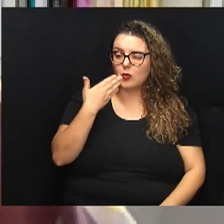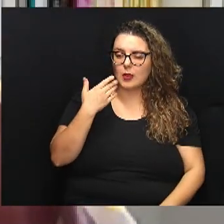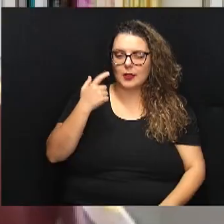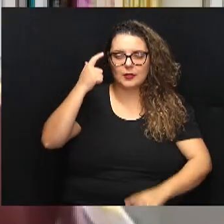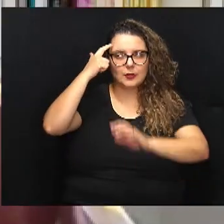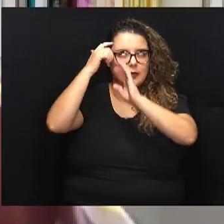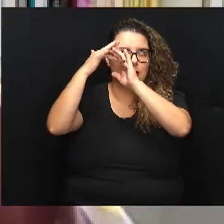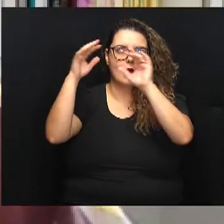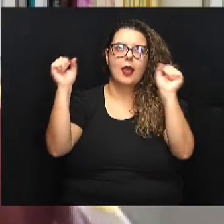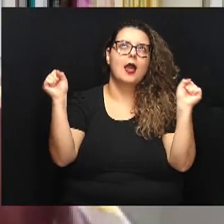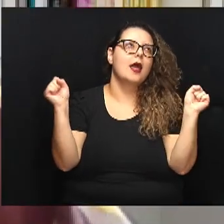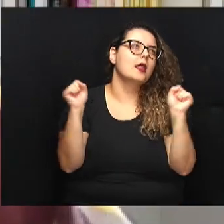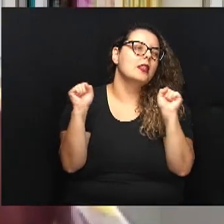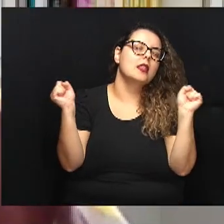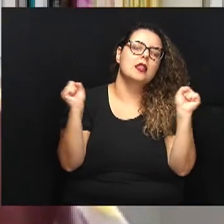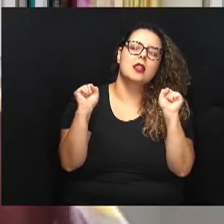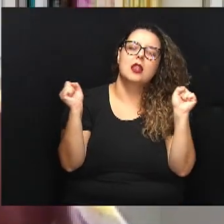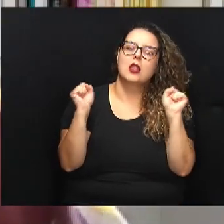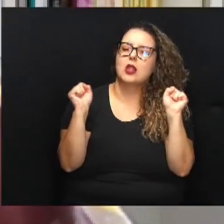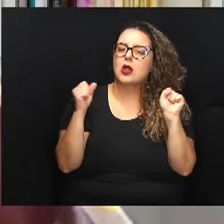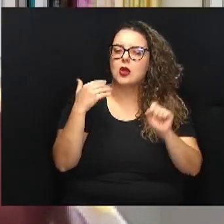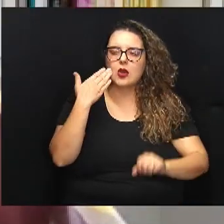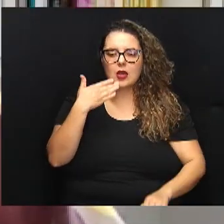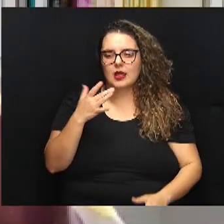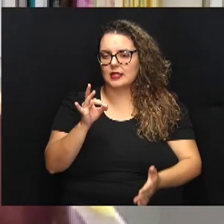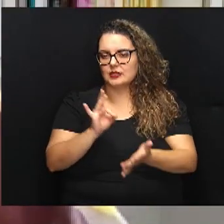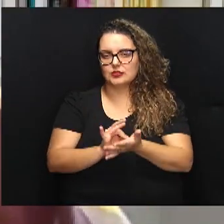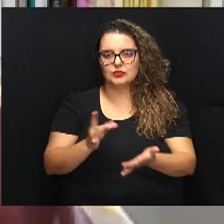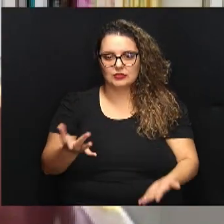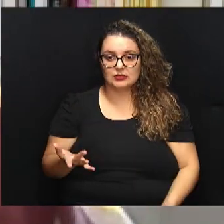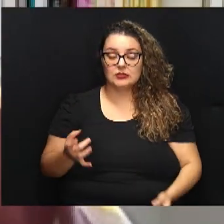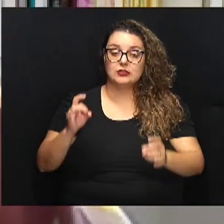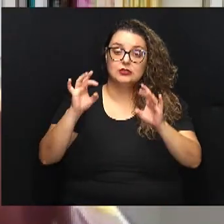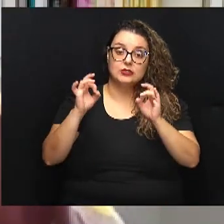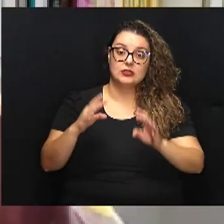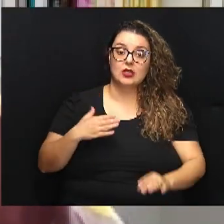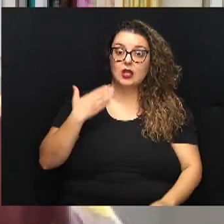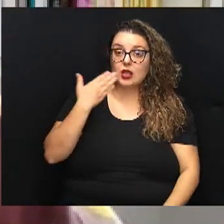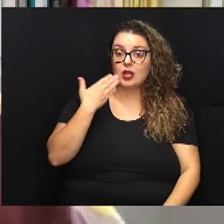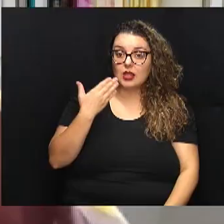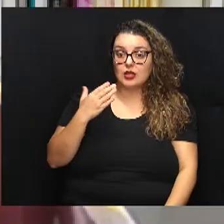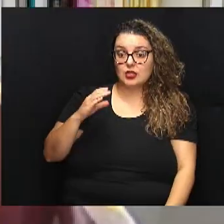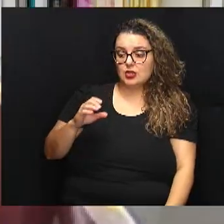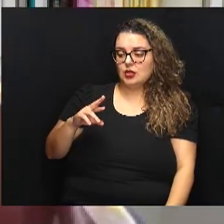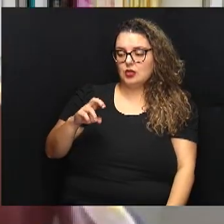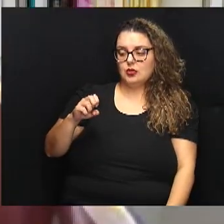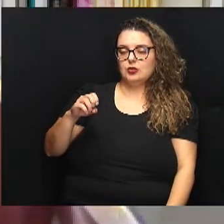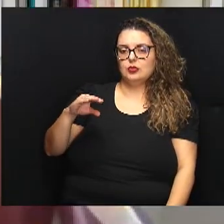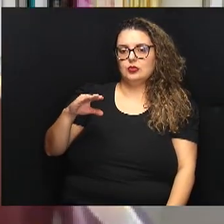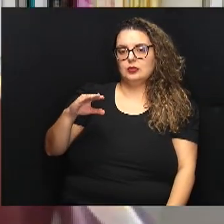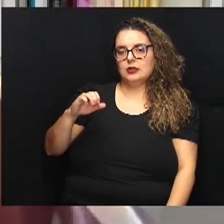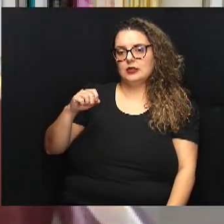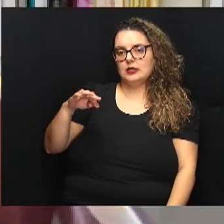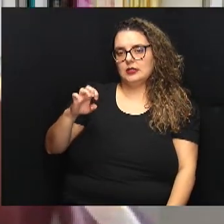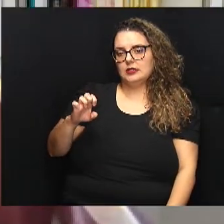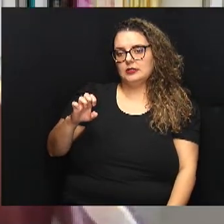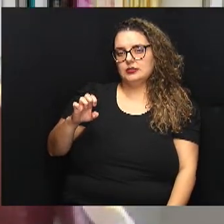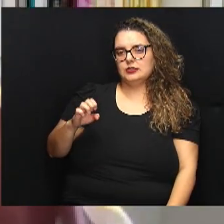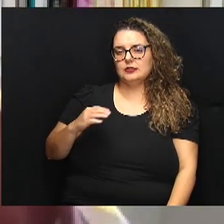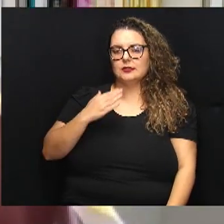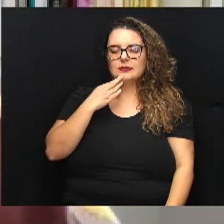cérebro adora açúcar, é fato, né? Especialmente açúcar crocante com gosto de